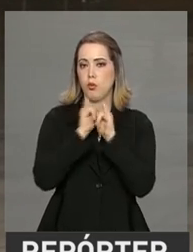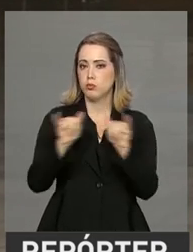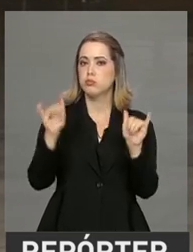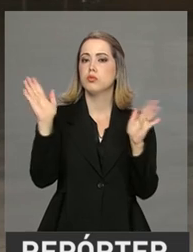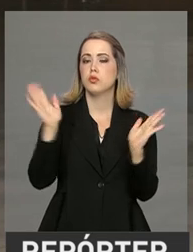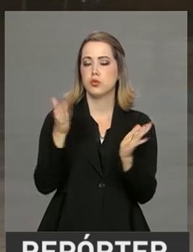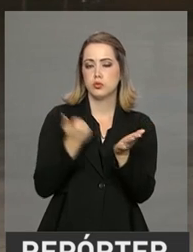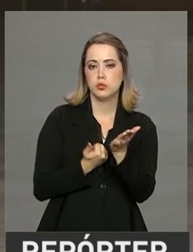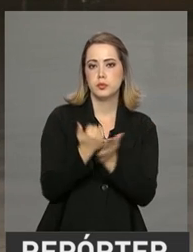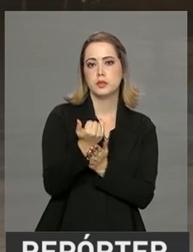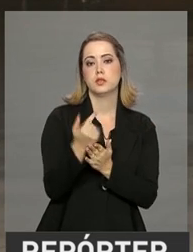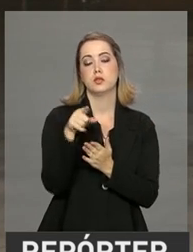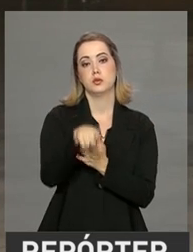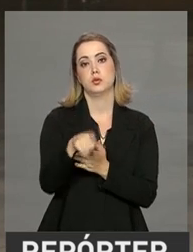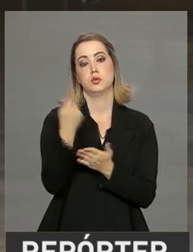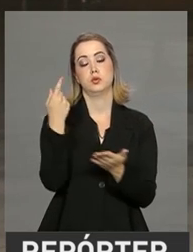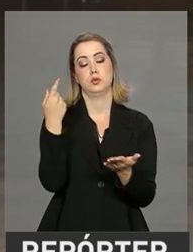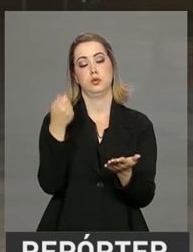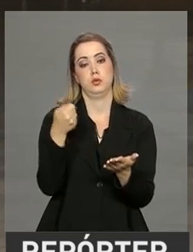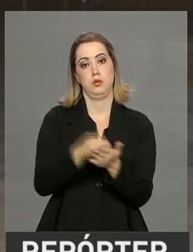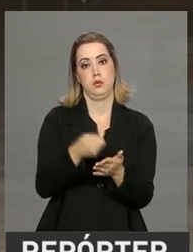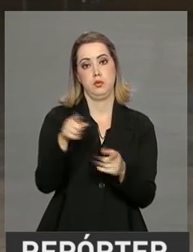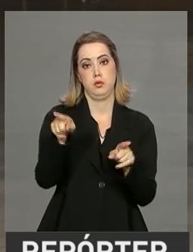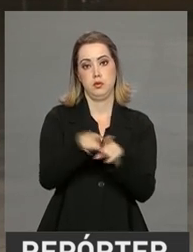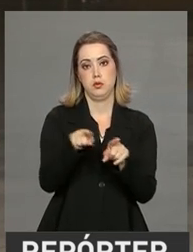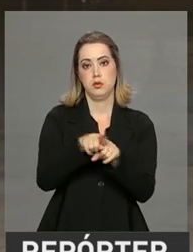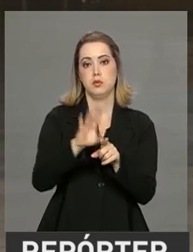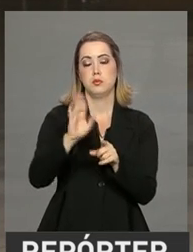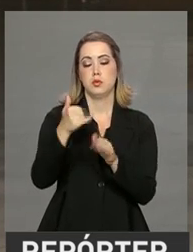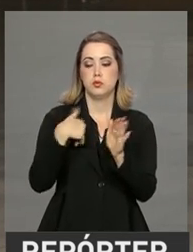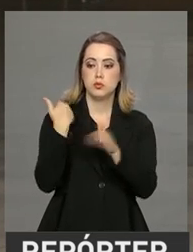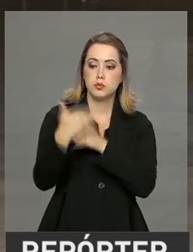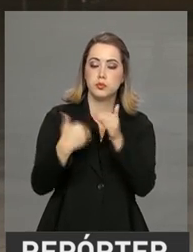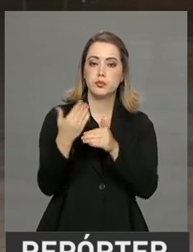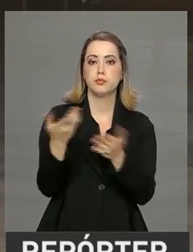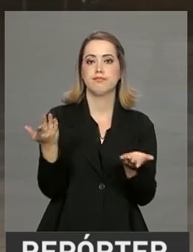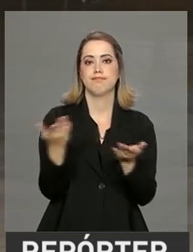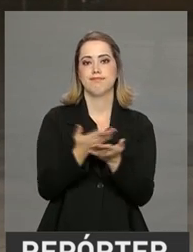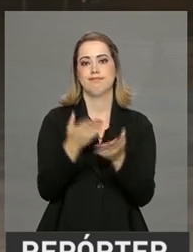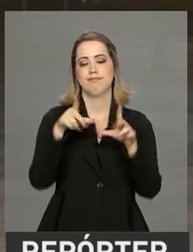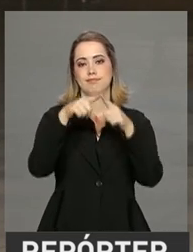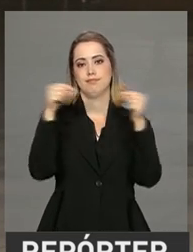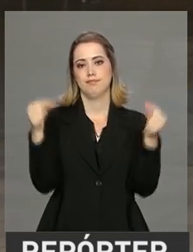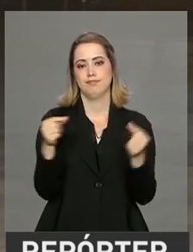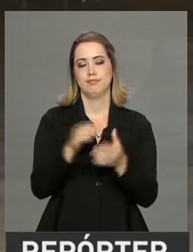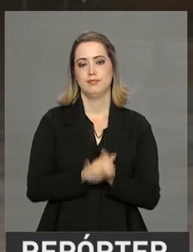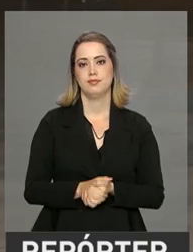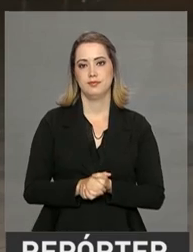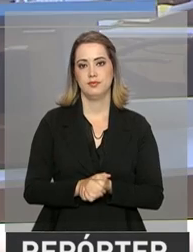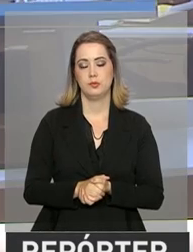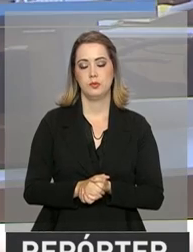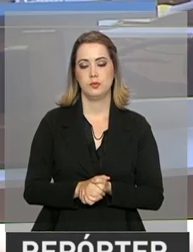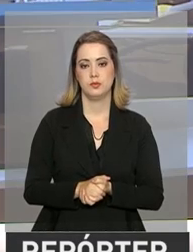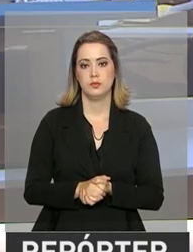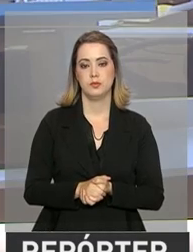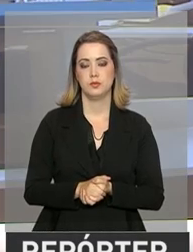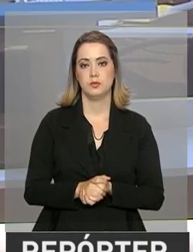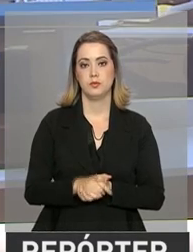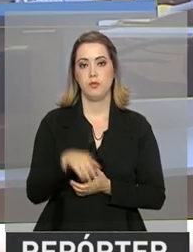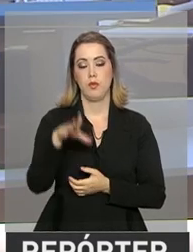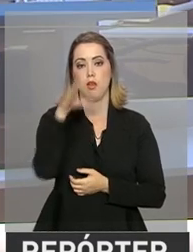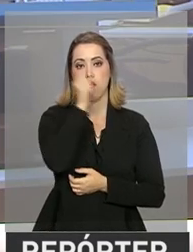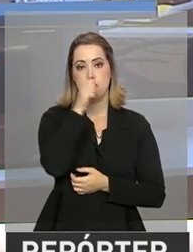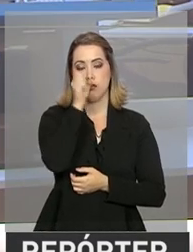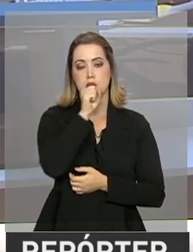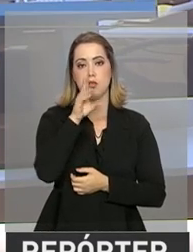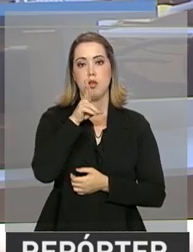a partir de hoje e se aplica inclusive aos processos em curso. De Brasília, Thaisa Dias. Sábado